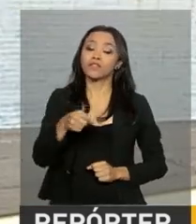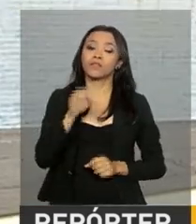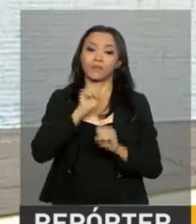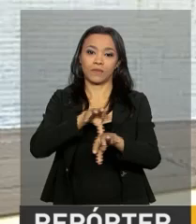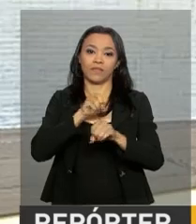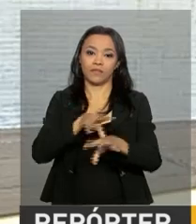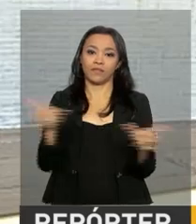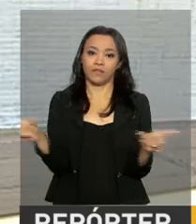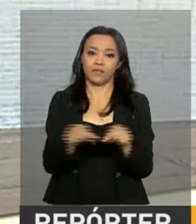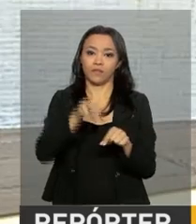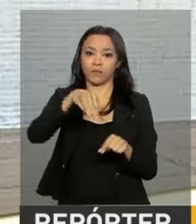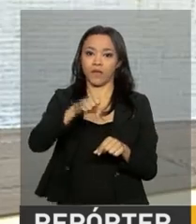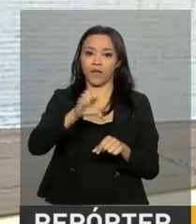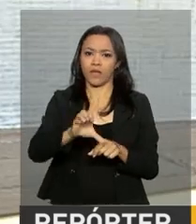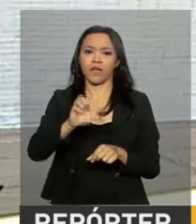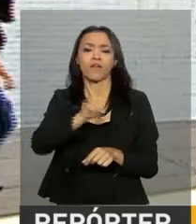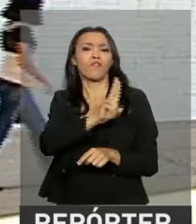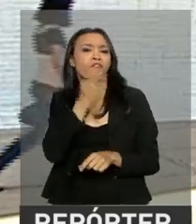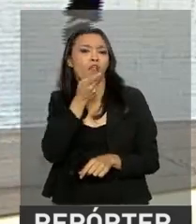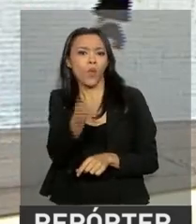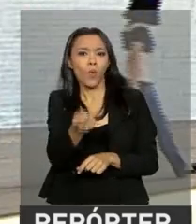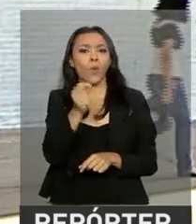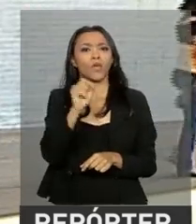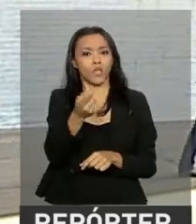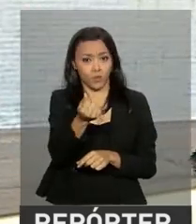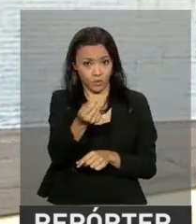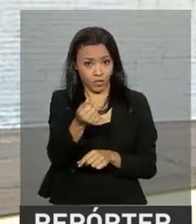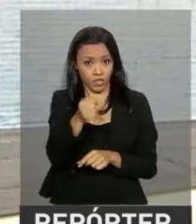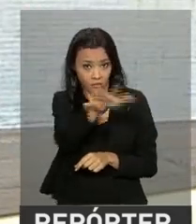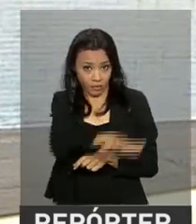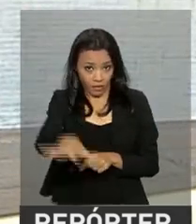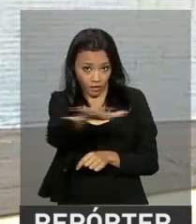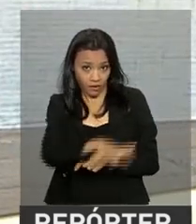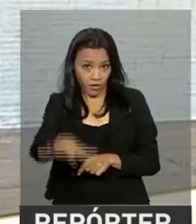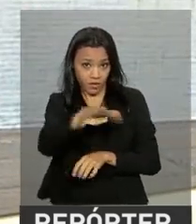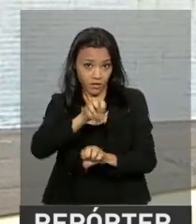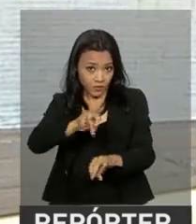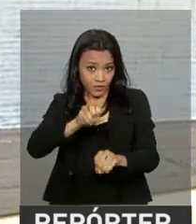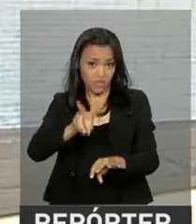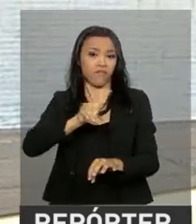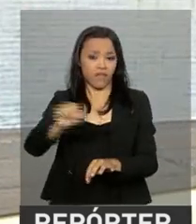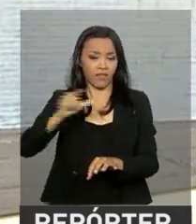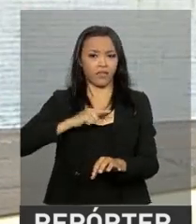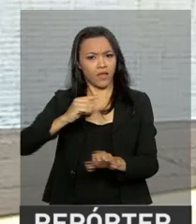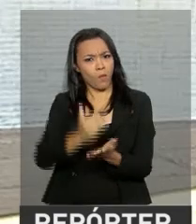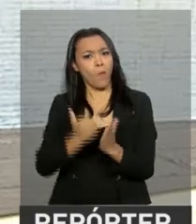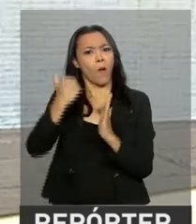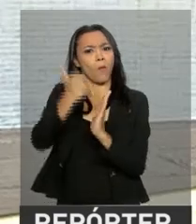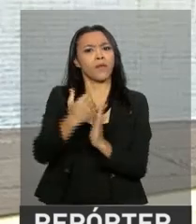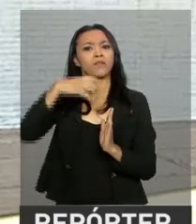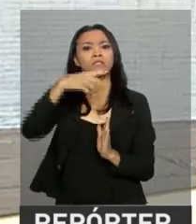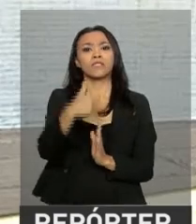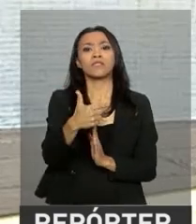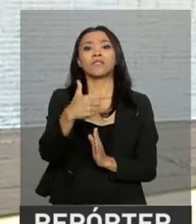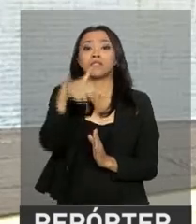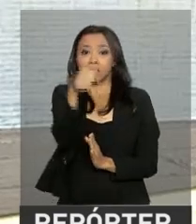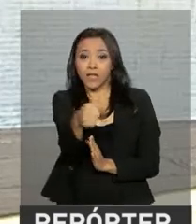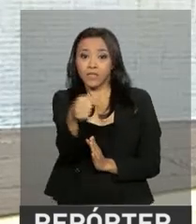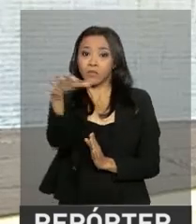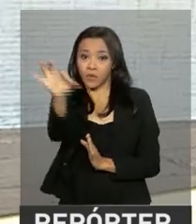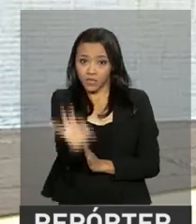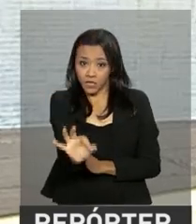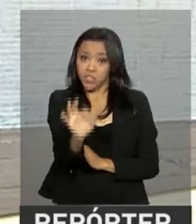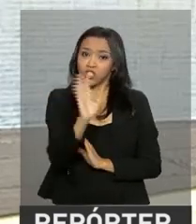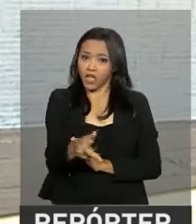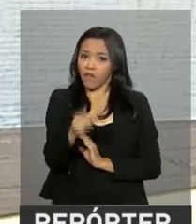Filho afirmou que o orçamento da pasta para 2017 vai ter um aumento aí de 7% o que como